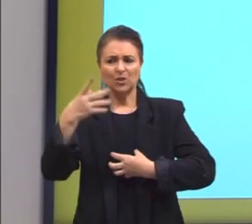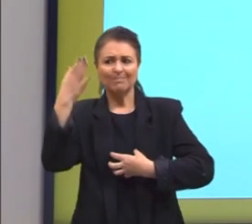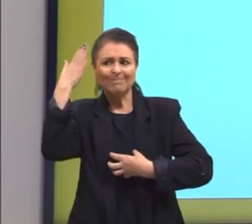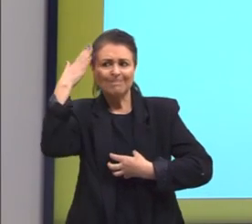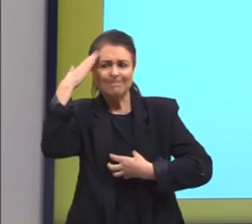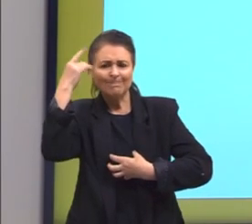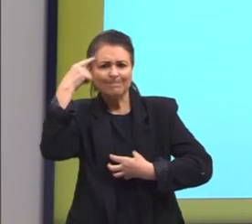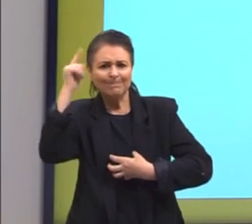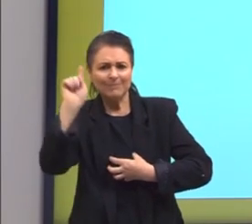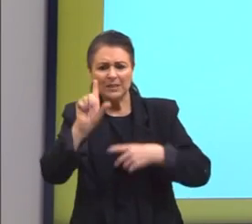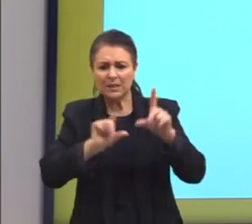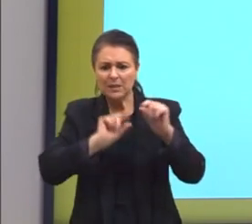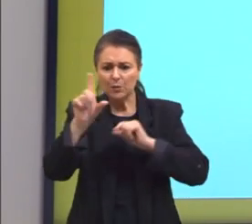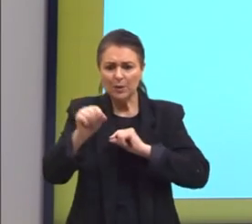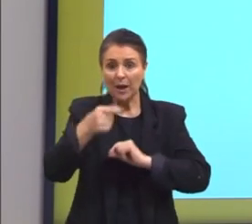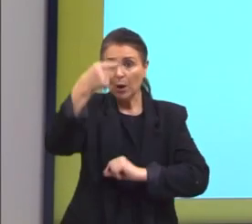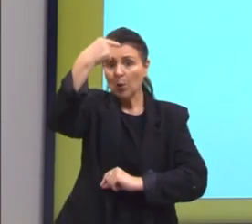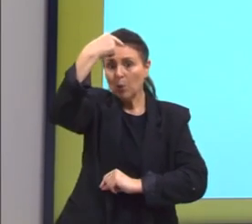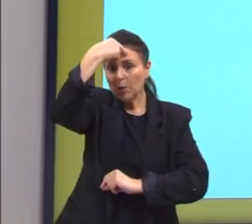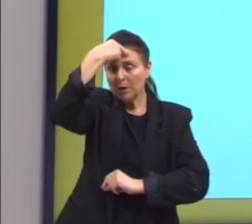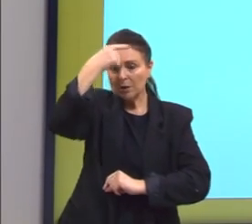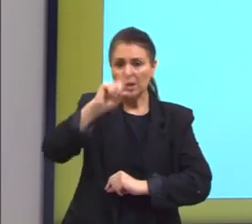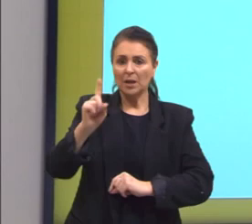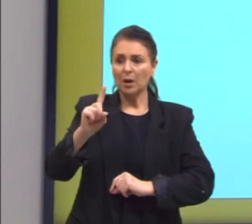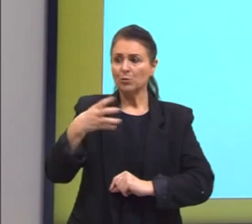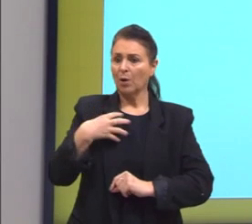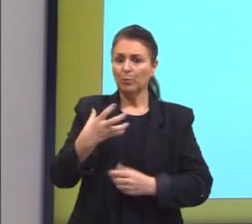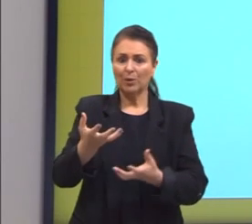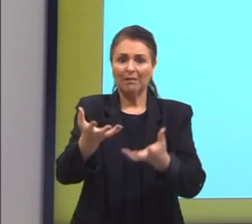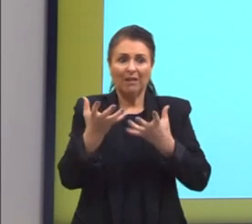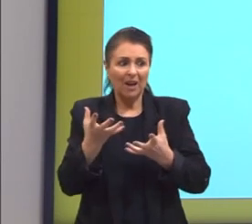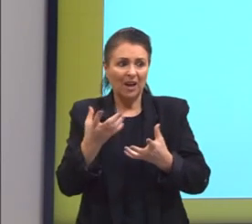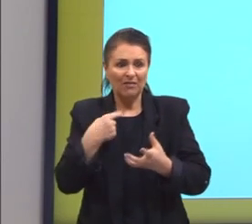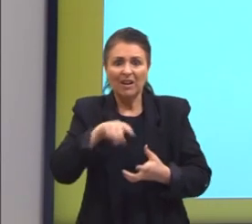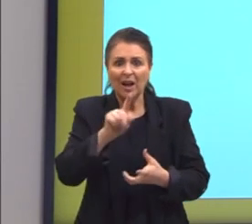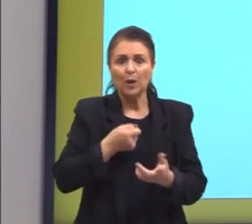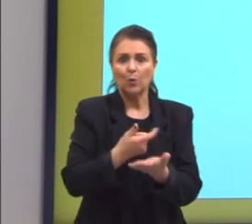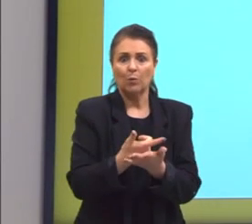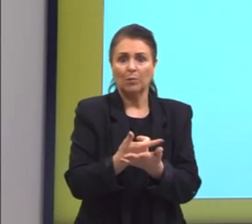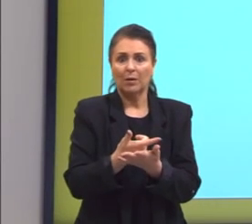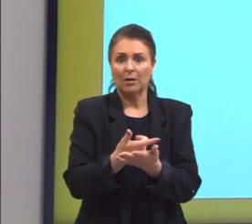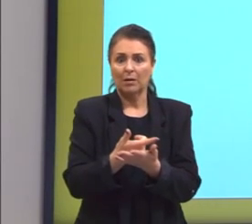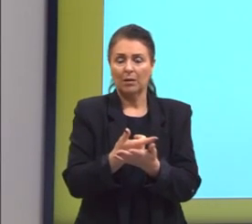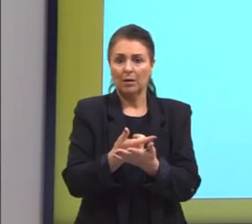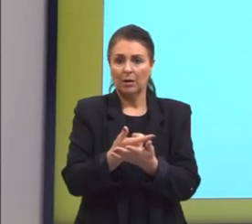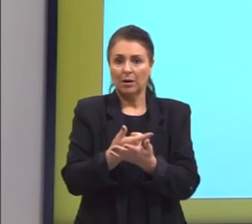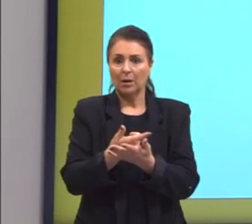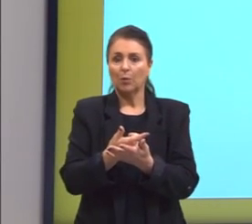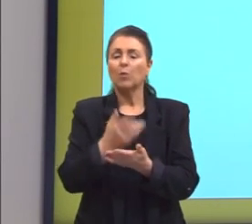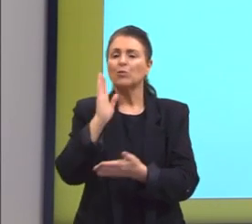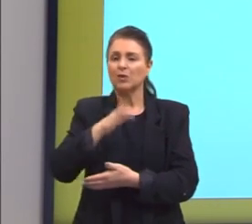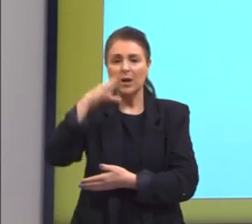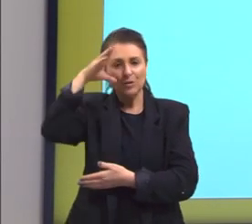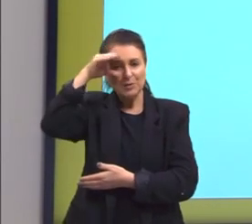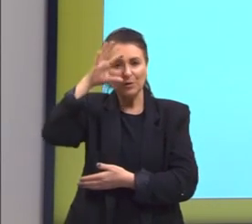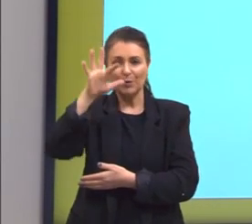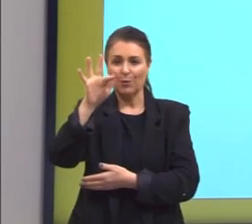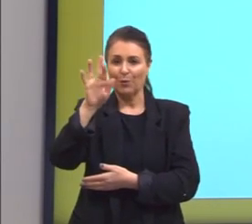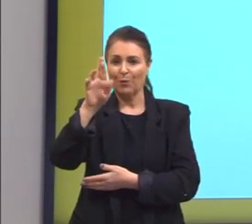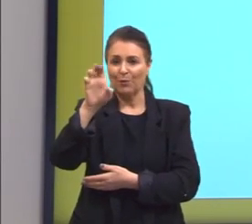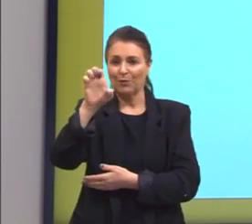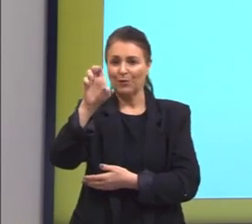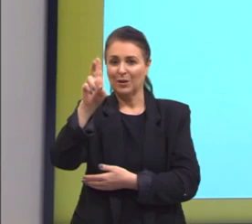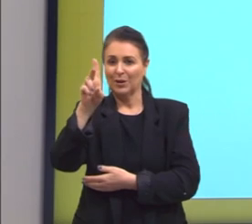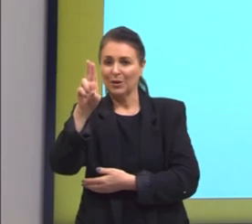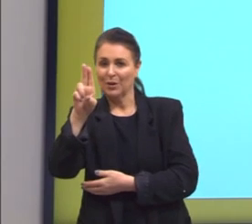uma escolha Consciente e não impulsiva por um produto Como já observou Freud em seus